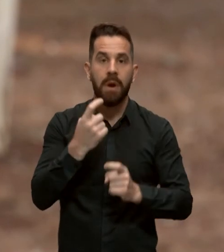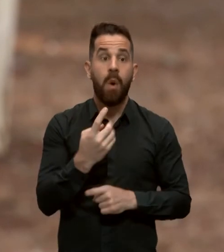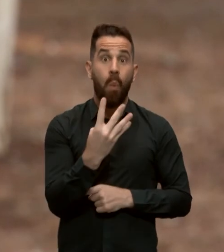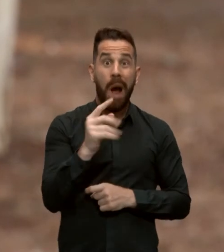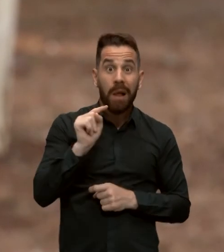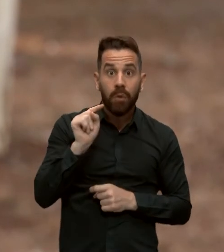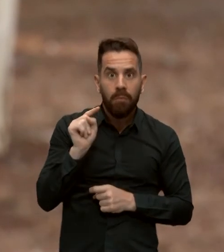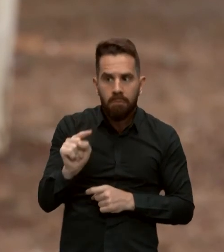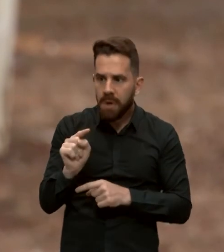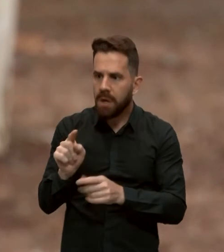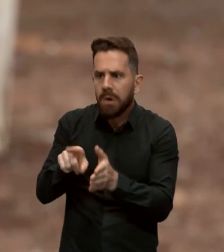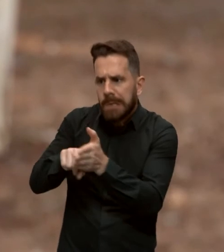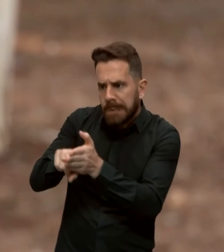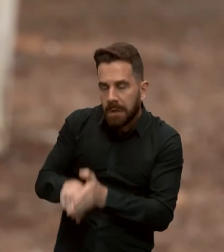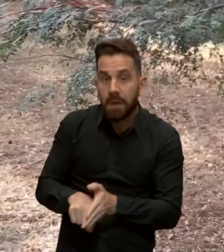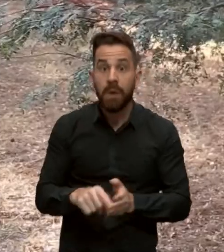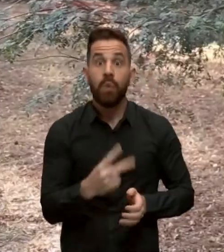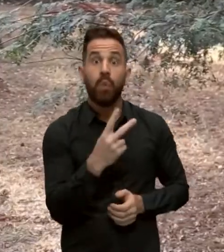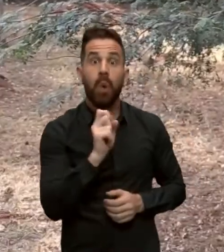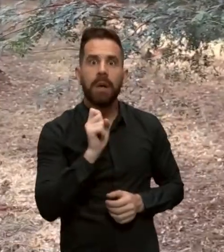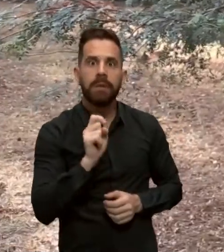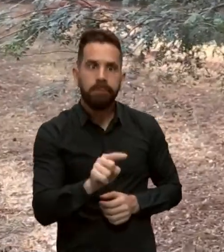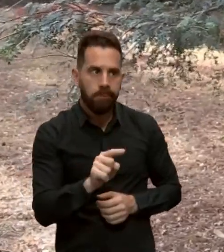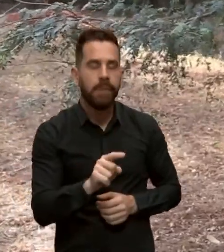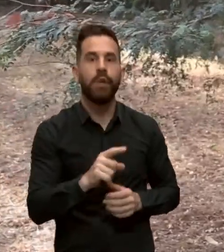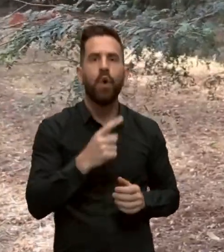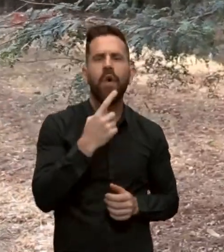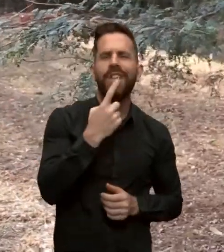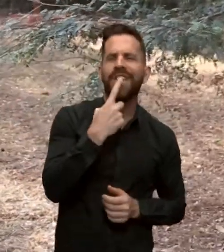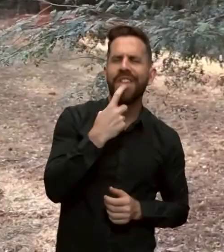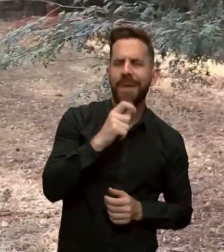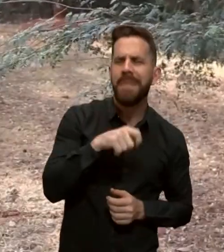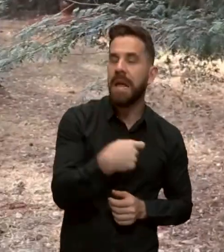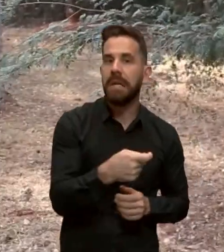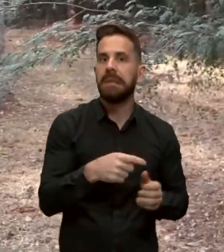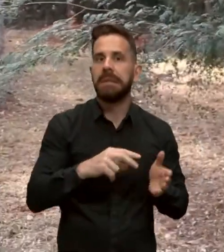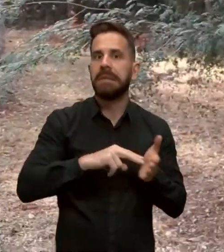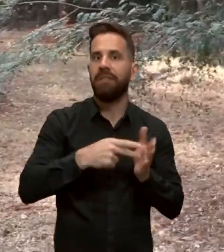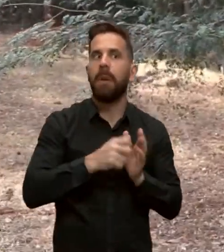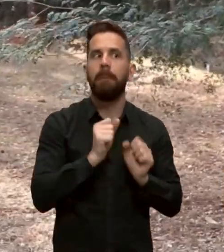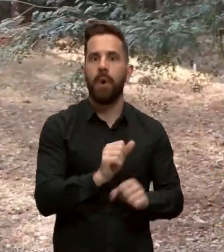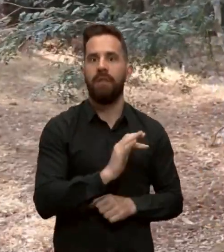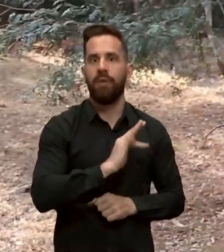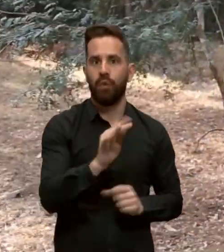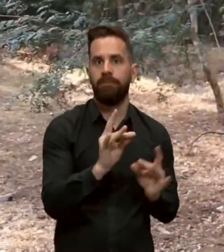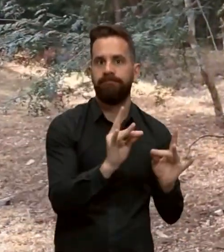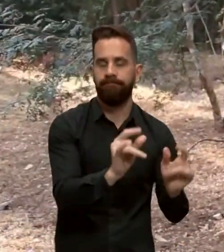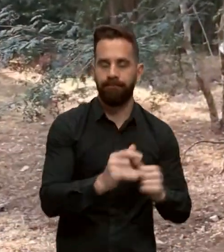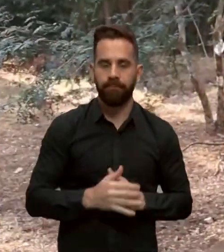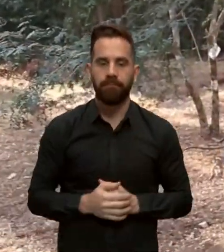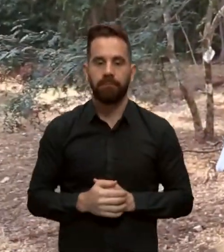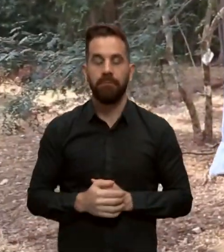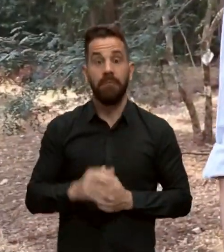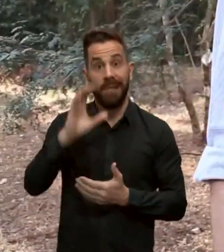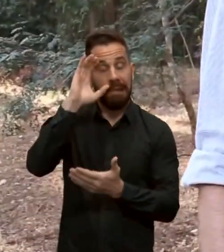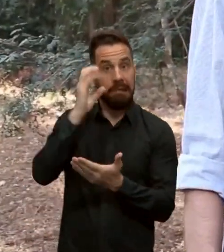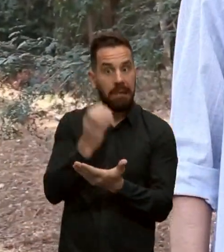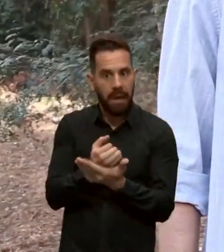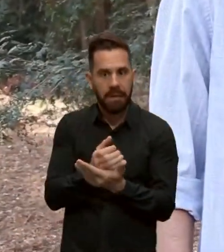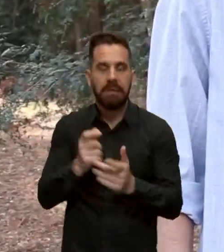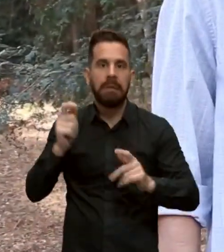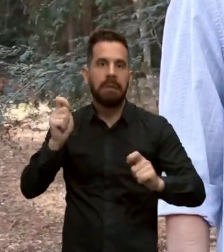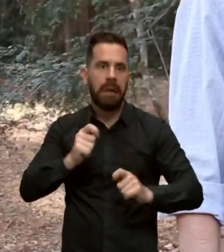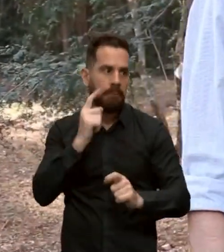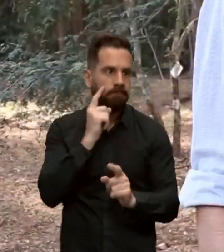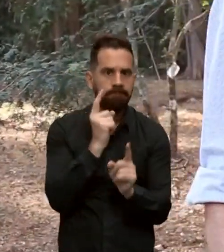2.000 estão na lista vermelha. Na tese, o Bruno usa ferramentas de identificação rápida para avaliar